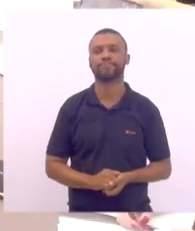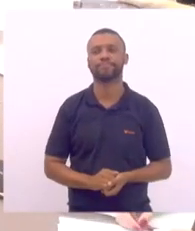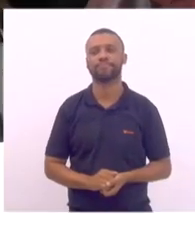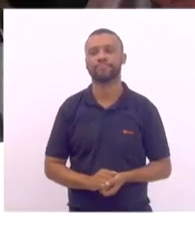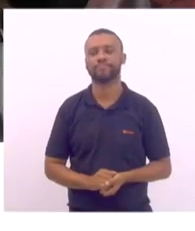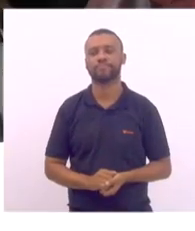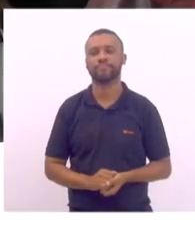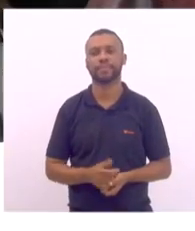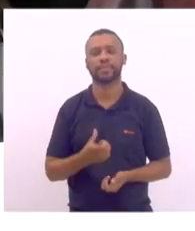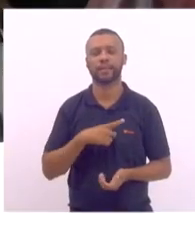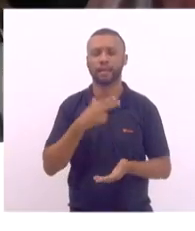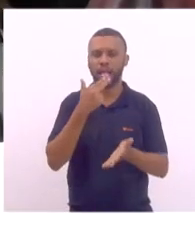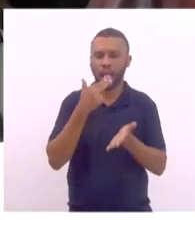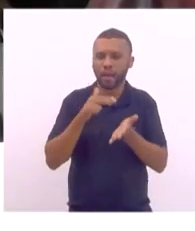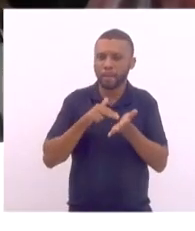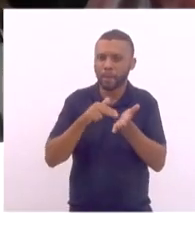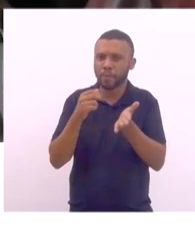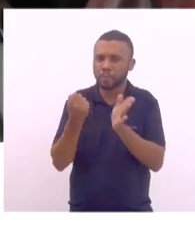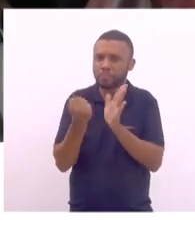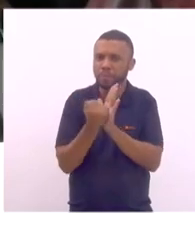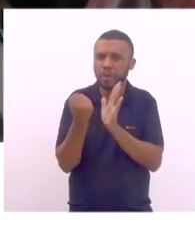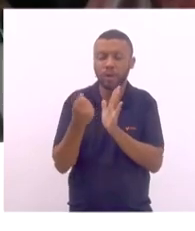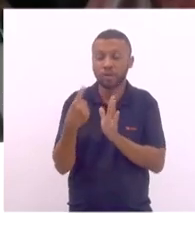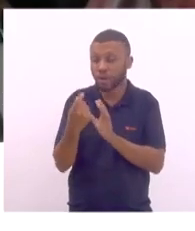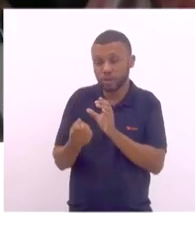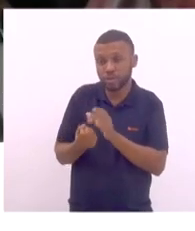Existe um selo para isso? A gente cria.